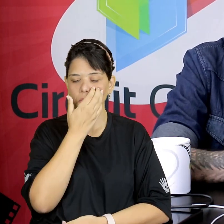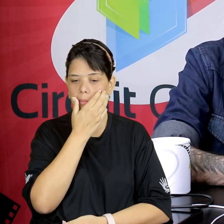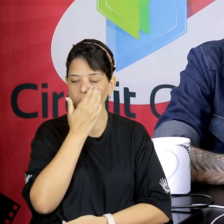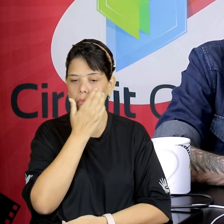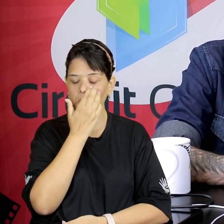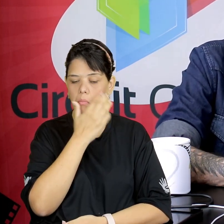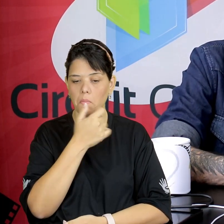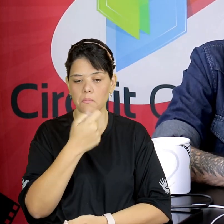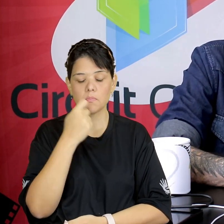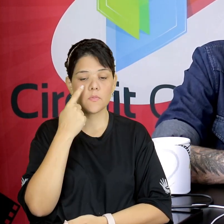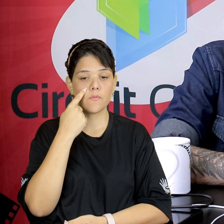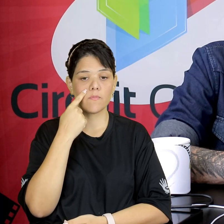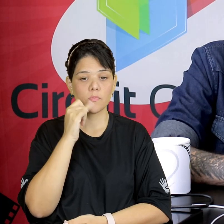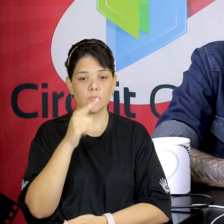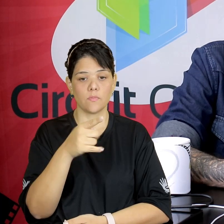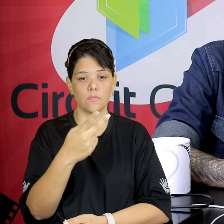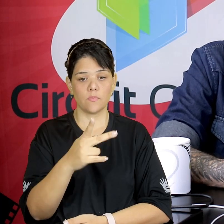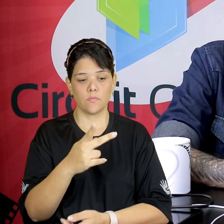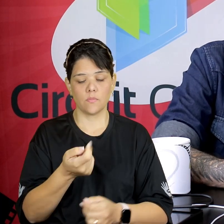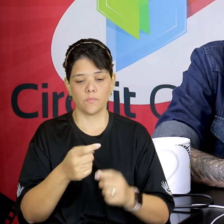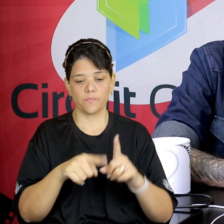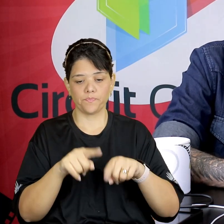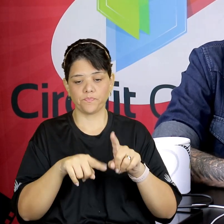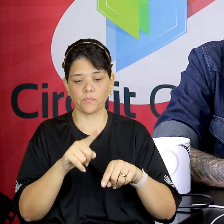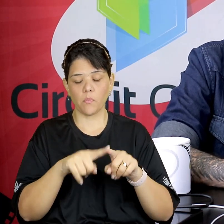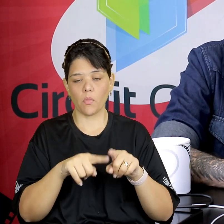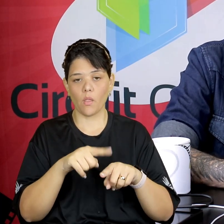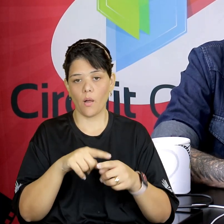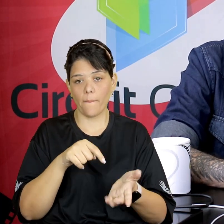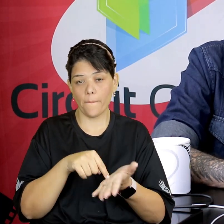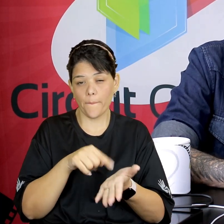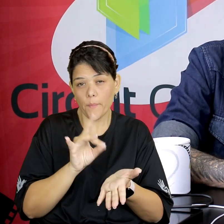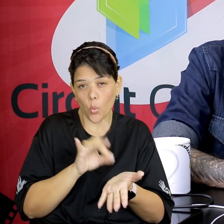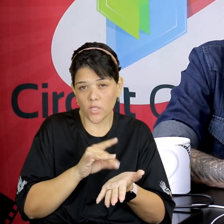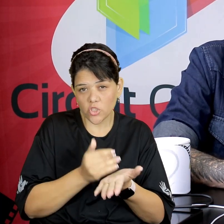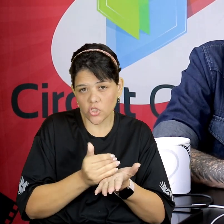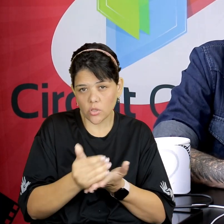ver se o seu material bruto também não está desse mesmo jeito.